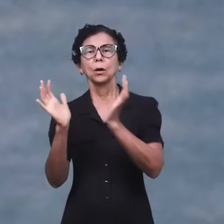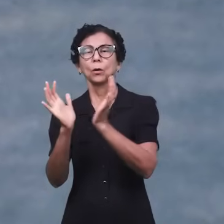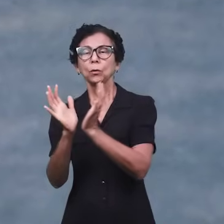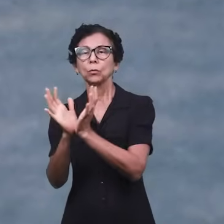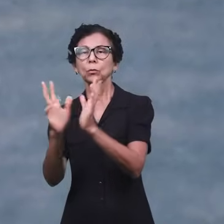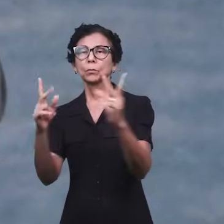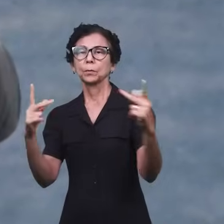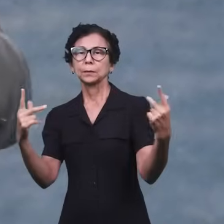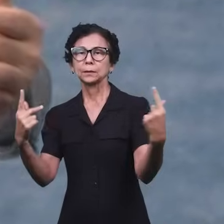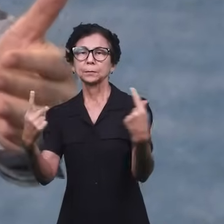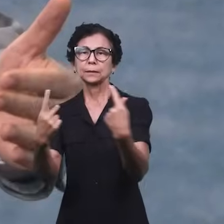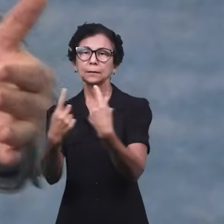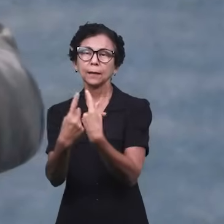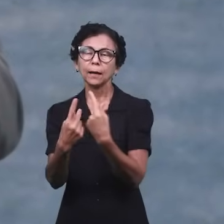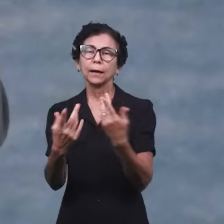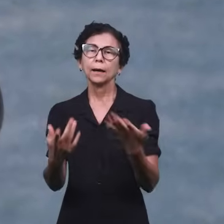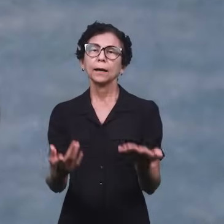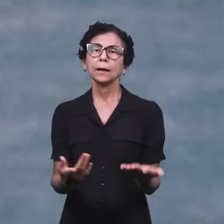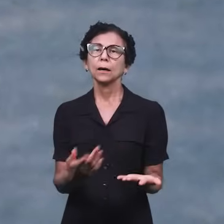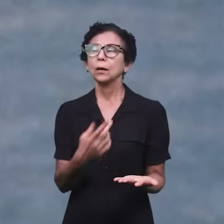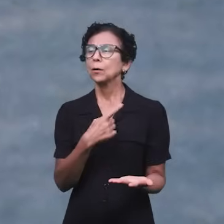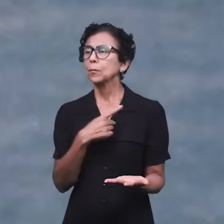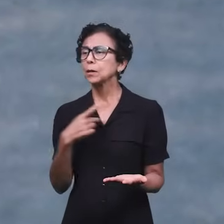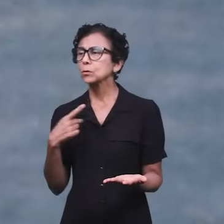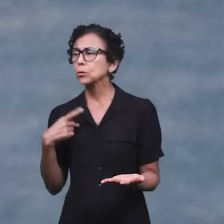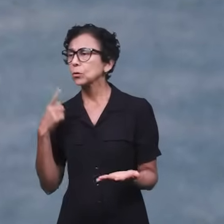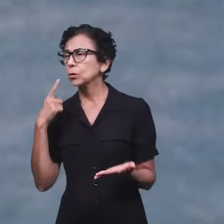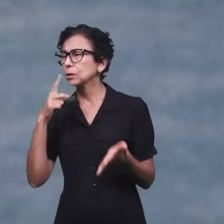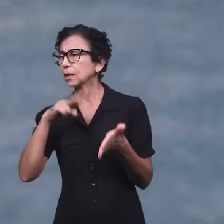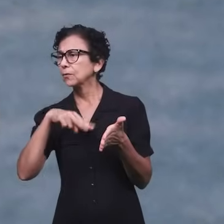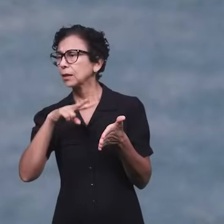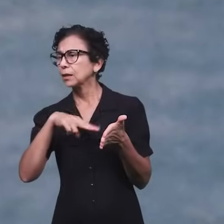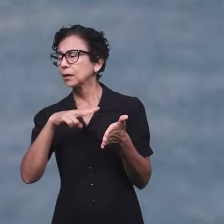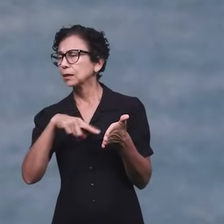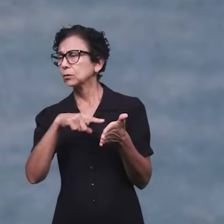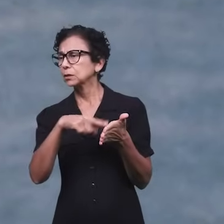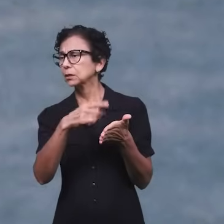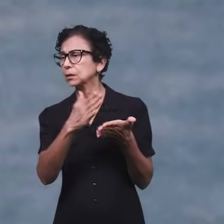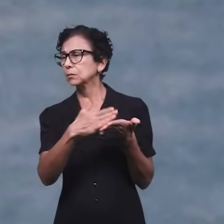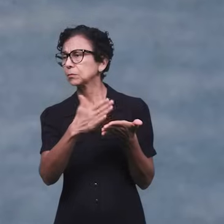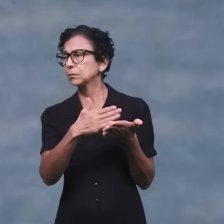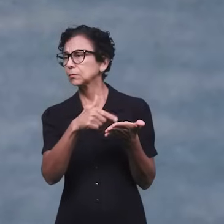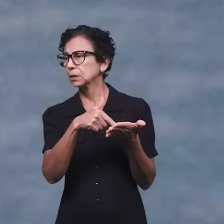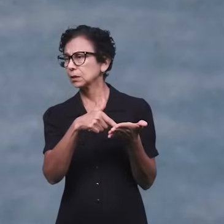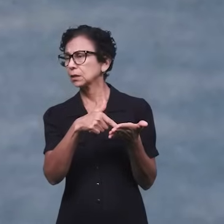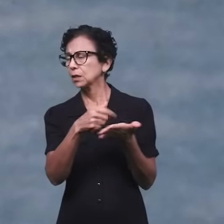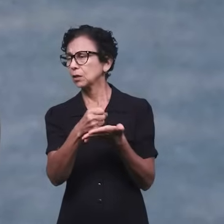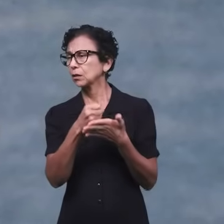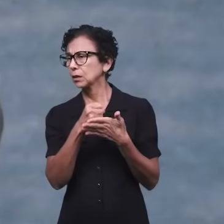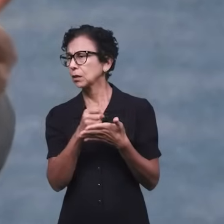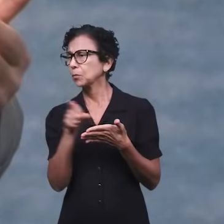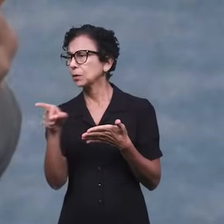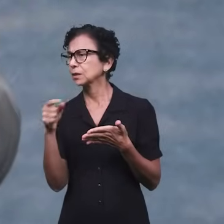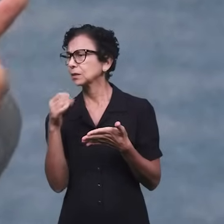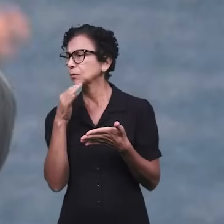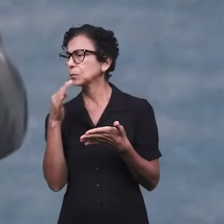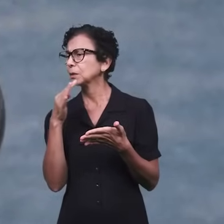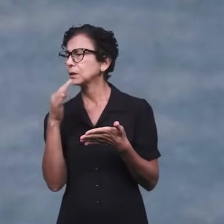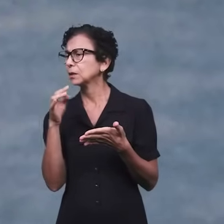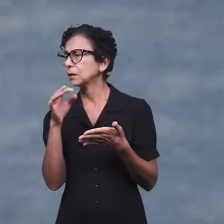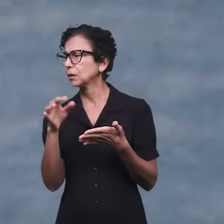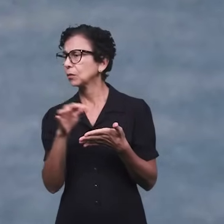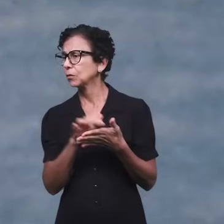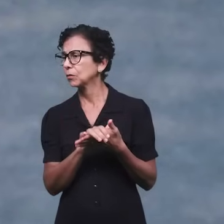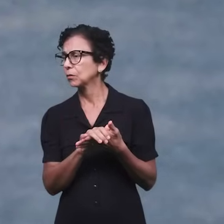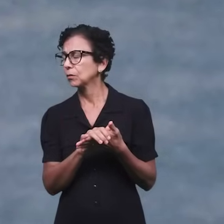para dar um apoio pastor isso aqui como é que é eu fiquei numa dúvida aqui esse material o que que você acha é algo que tá sempre que o pastor né E se o